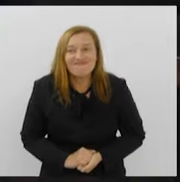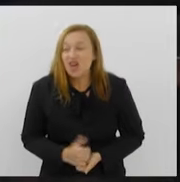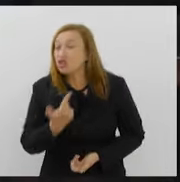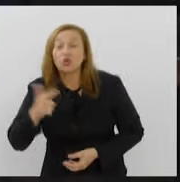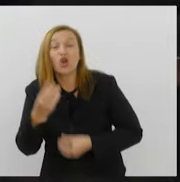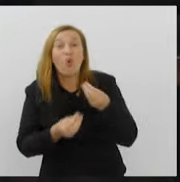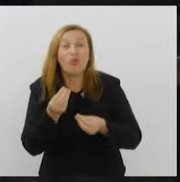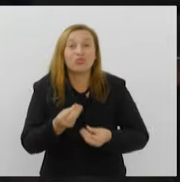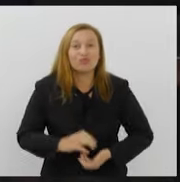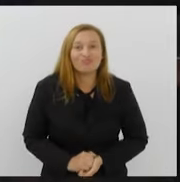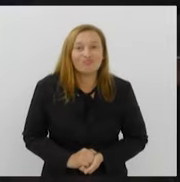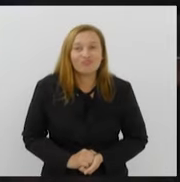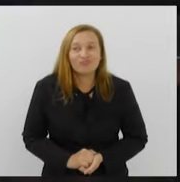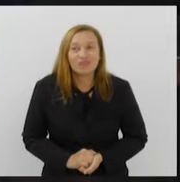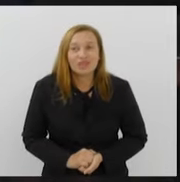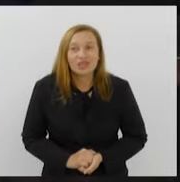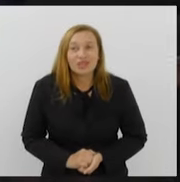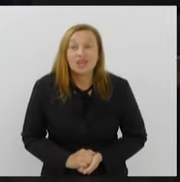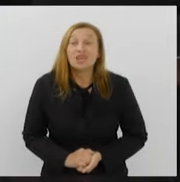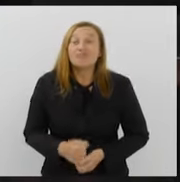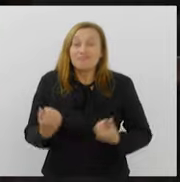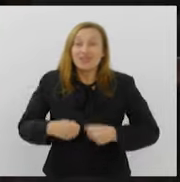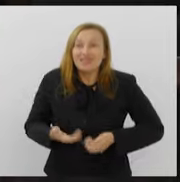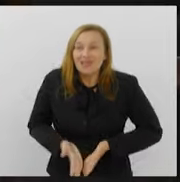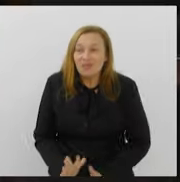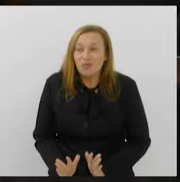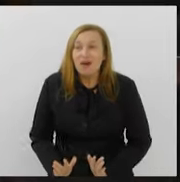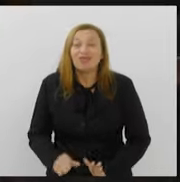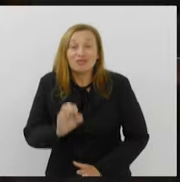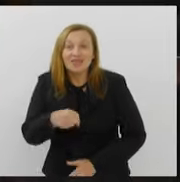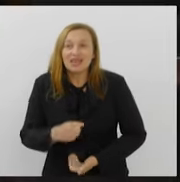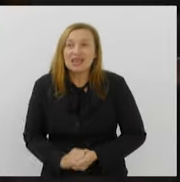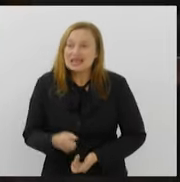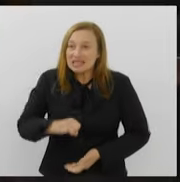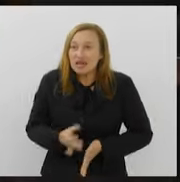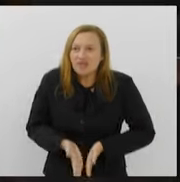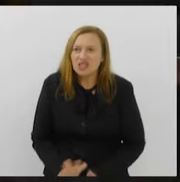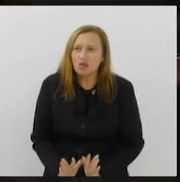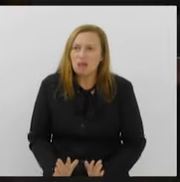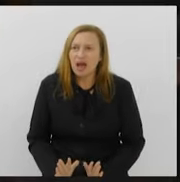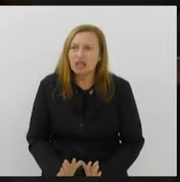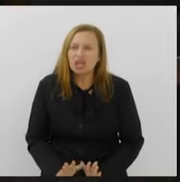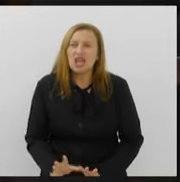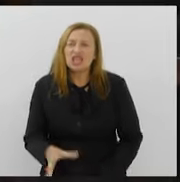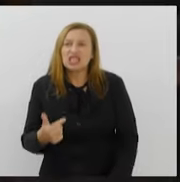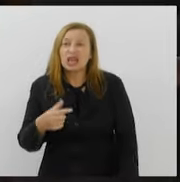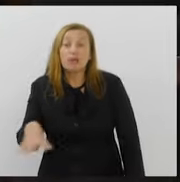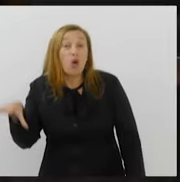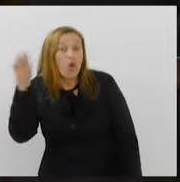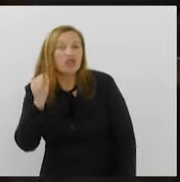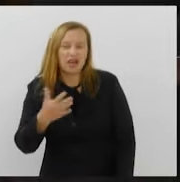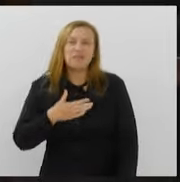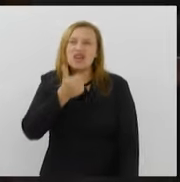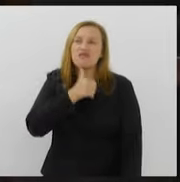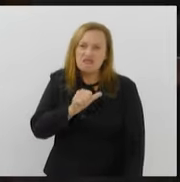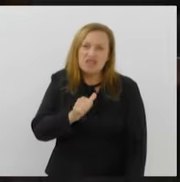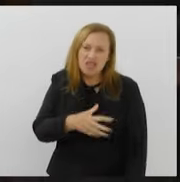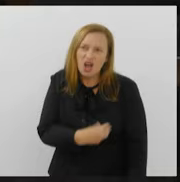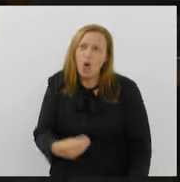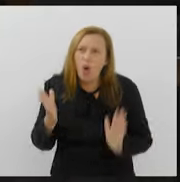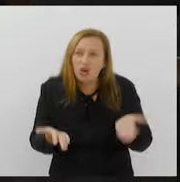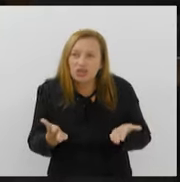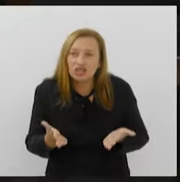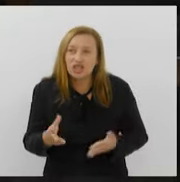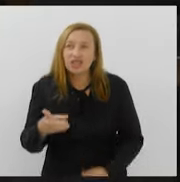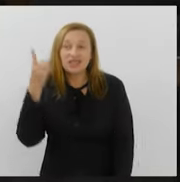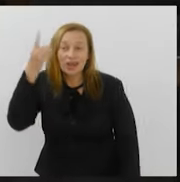outro jeito. Tem que fazer o parto. Ora, se é para fazer o parto, sabe o que eu escutei da minha filha, Jordi? Deputado